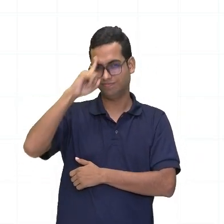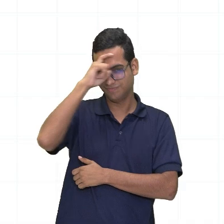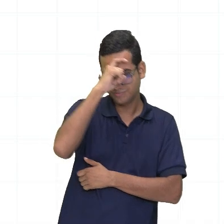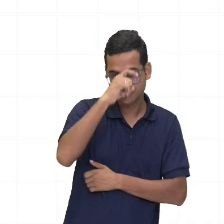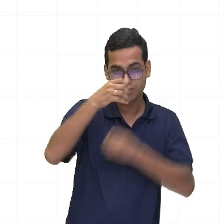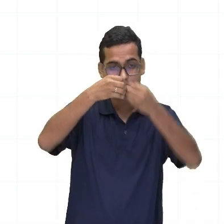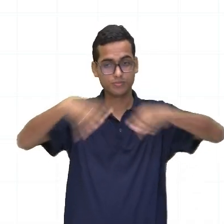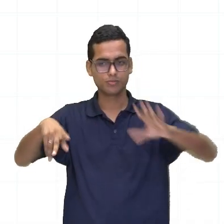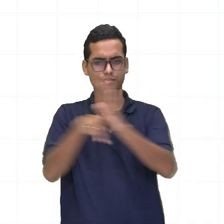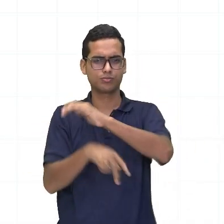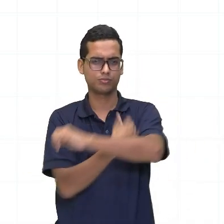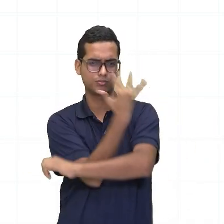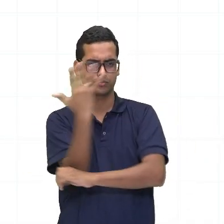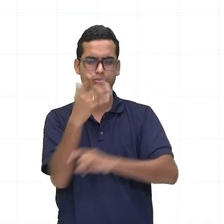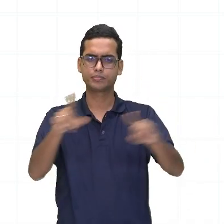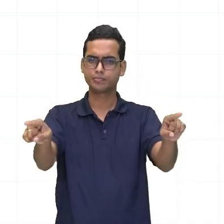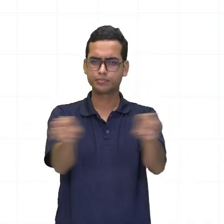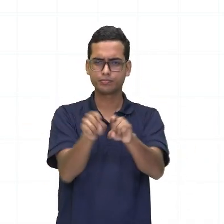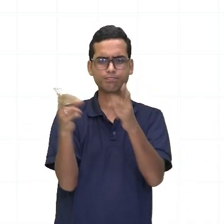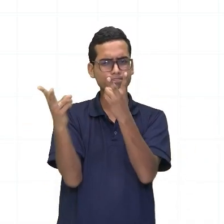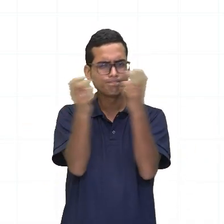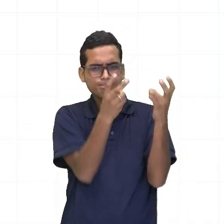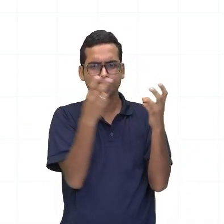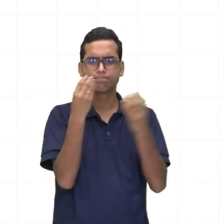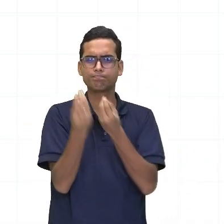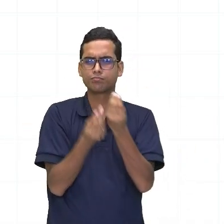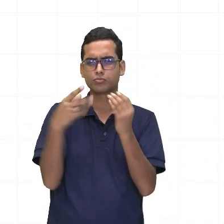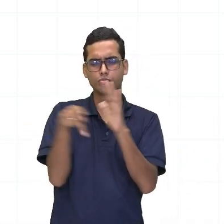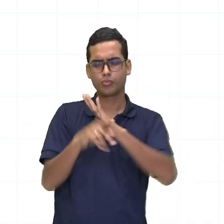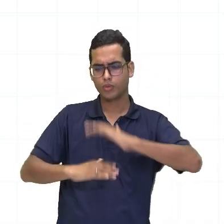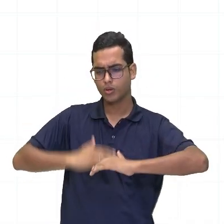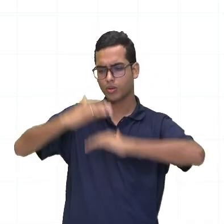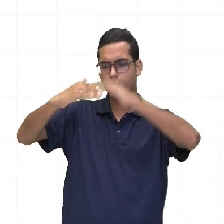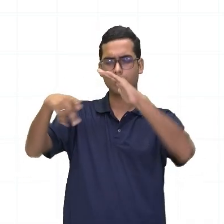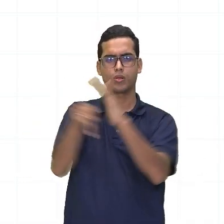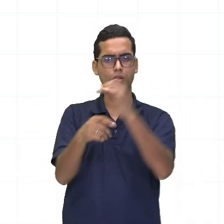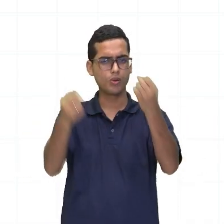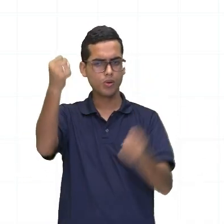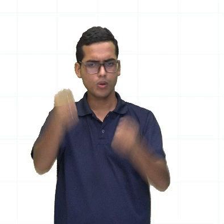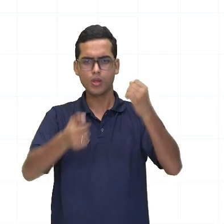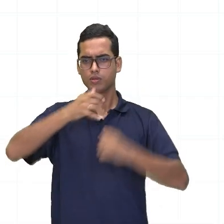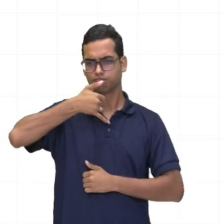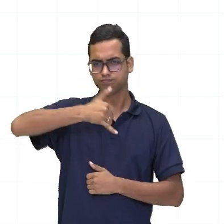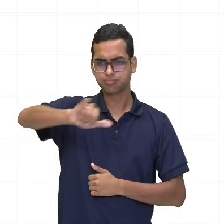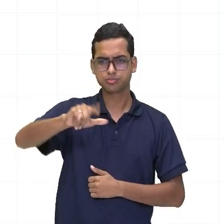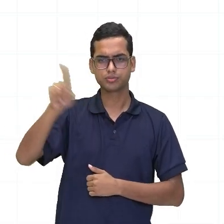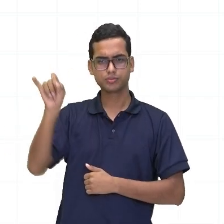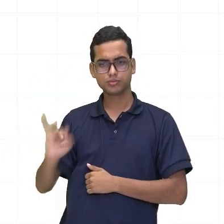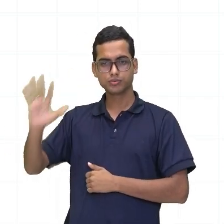como alternativa, a gente percebe ali o crescimento de carros elétricos, como você está observando aí